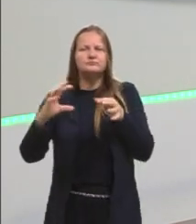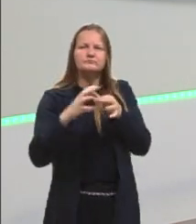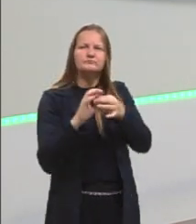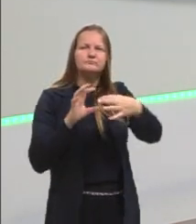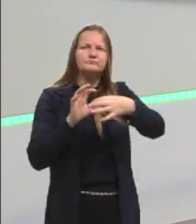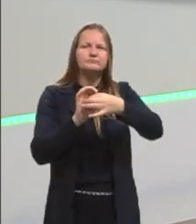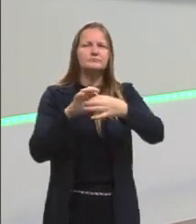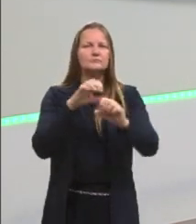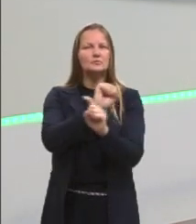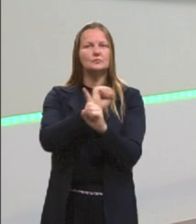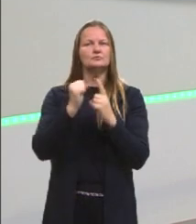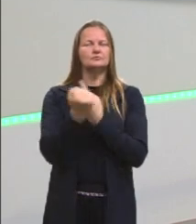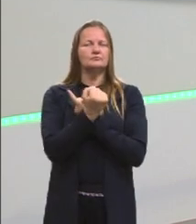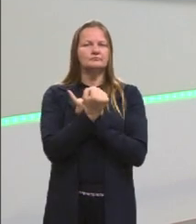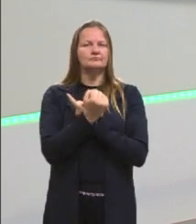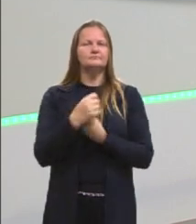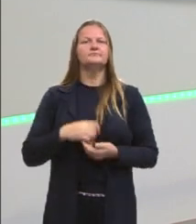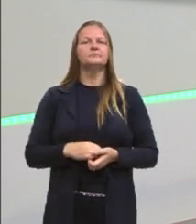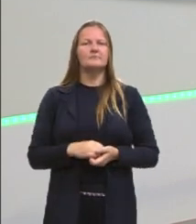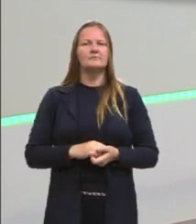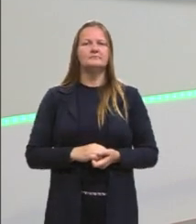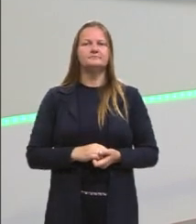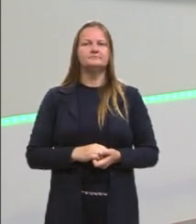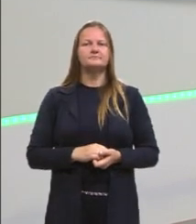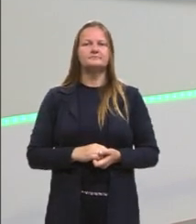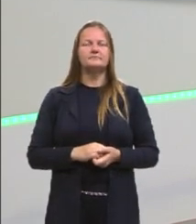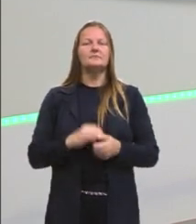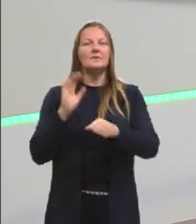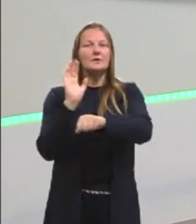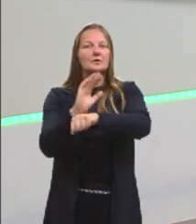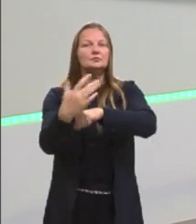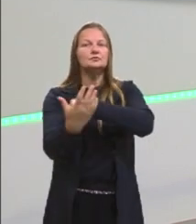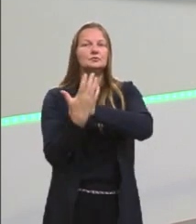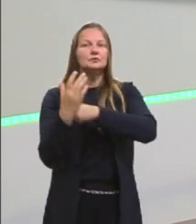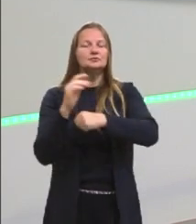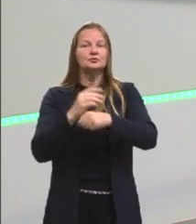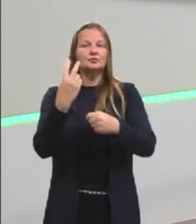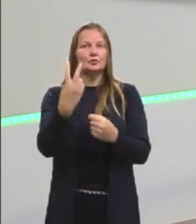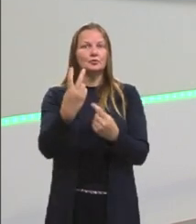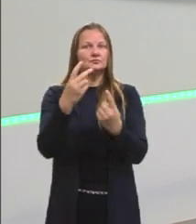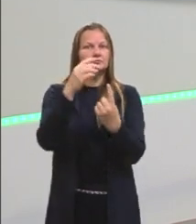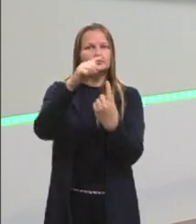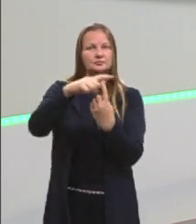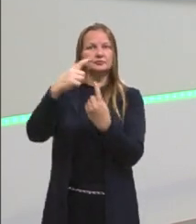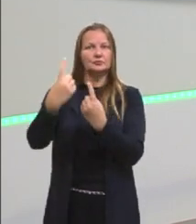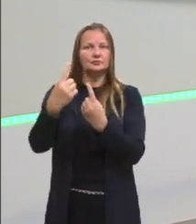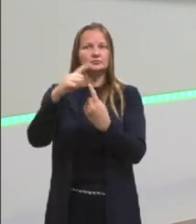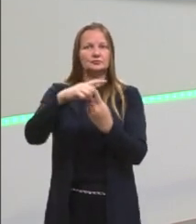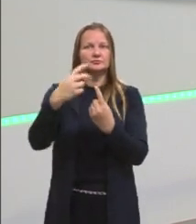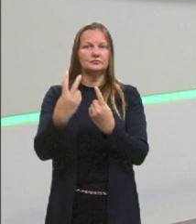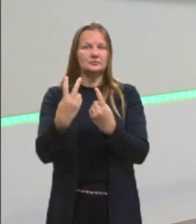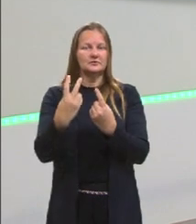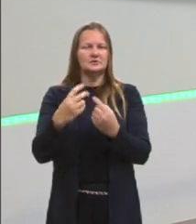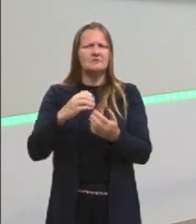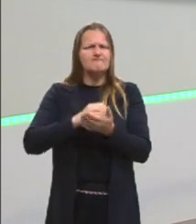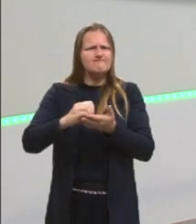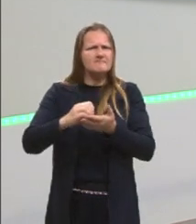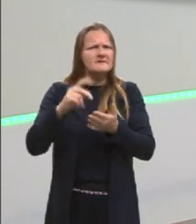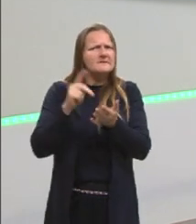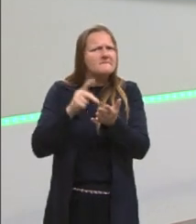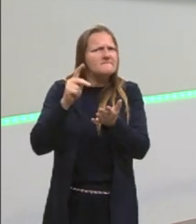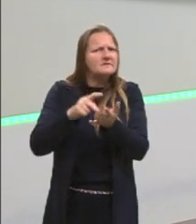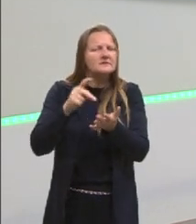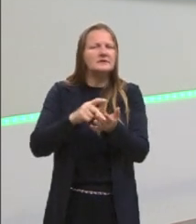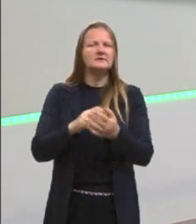cara entende isso né E aí você pode ver lá Como isso acontece na solidariedade mecânica e depois na solidariedade orgânica da